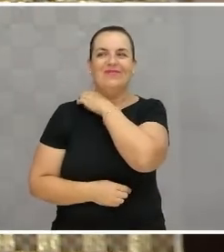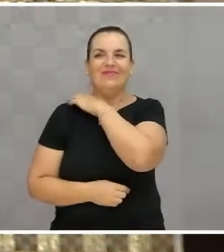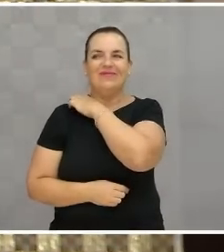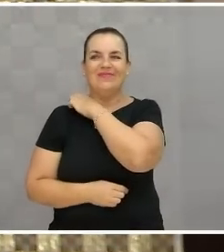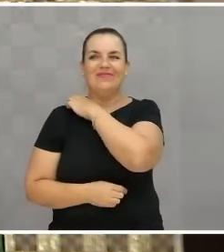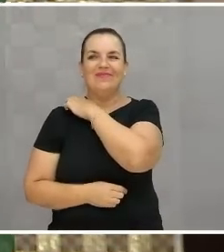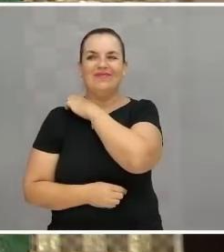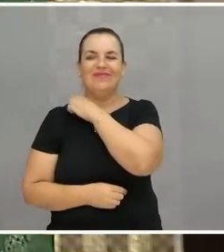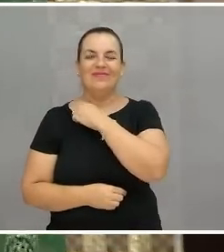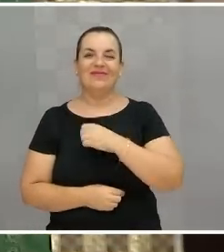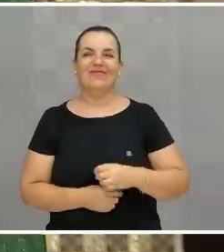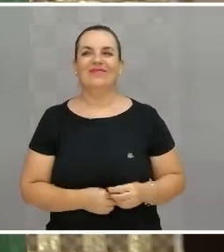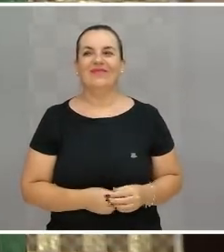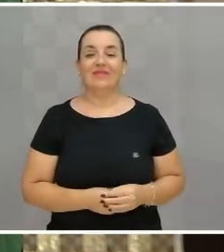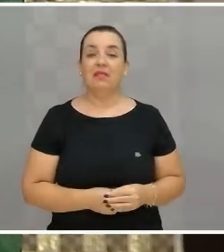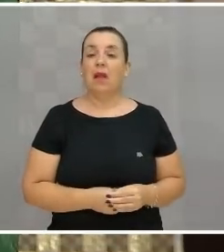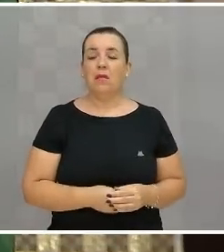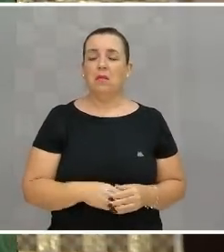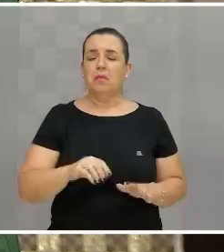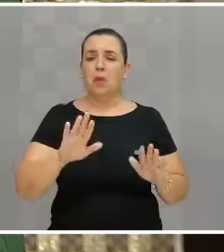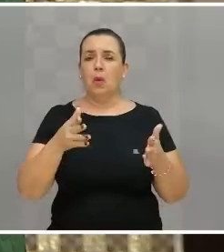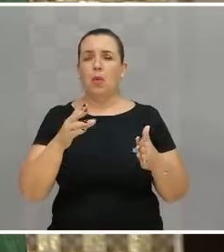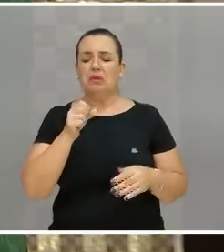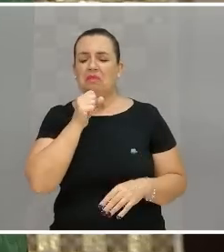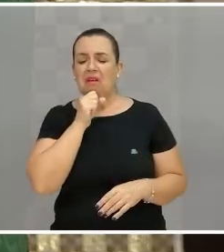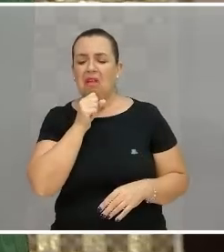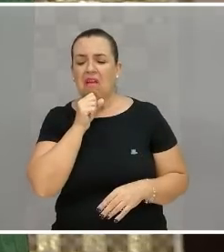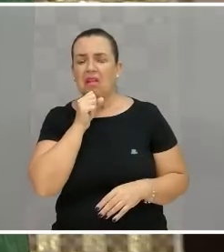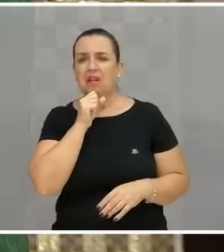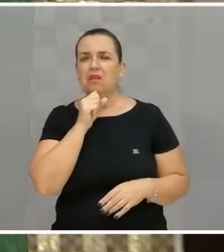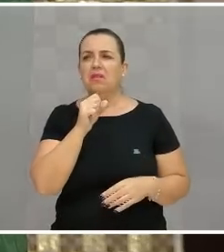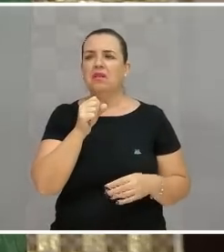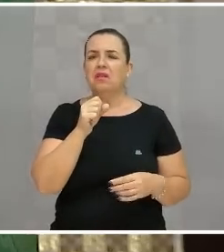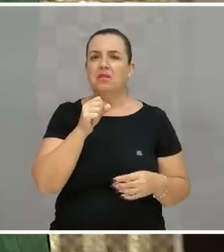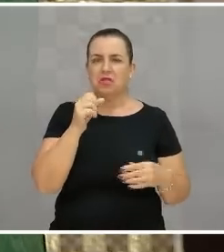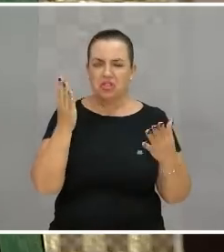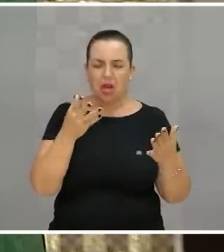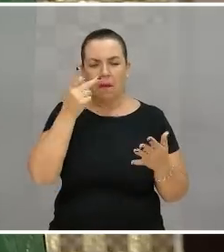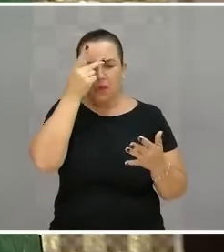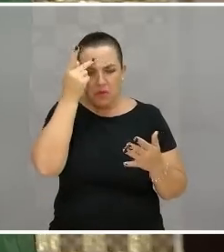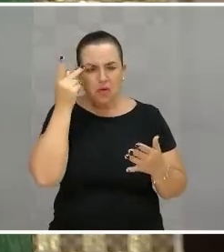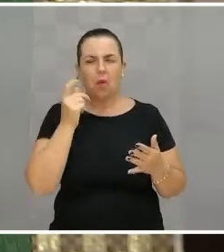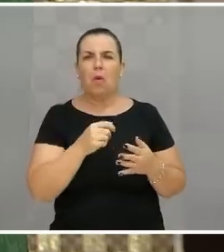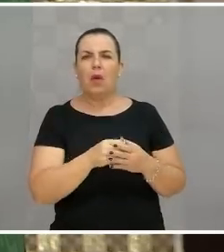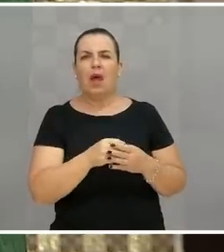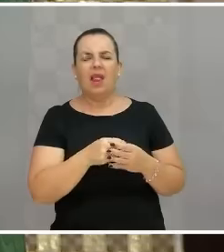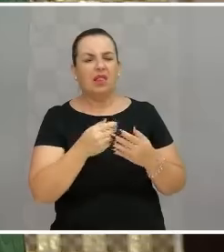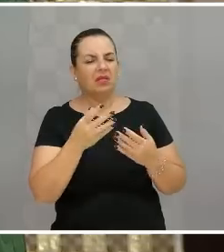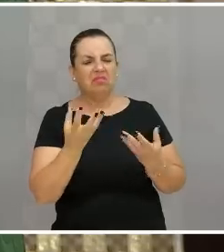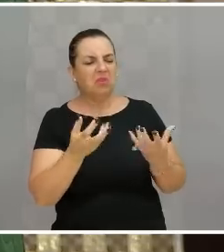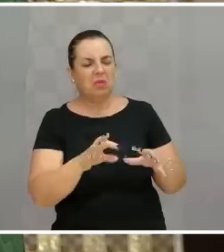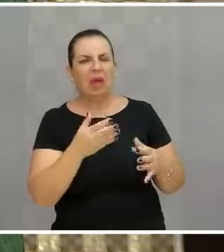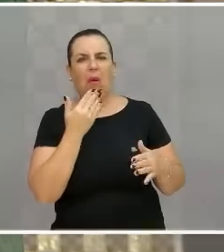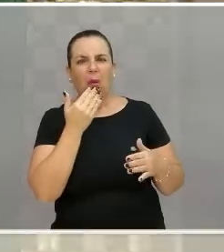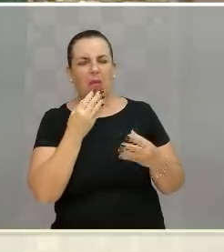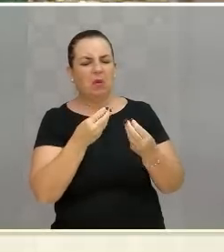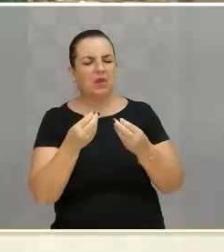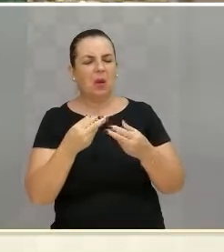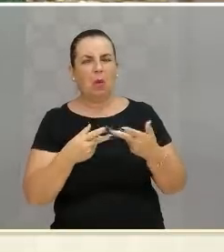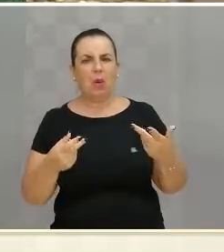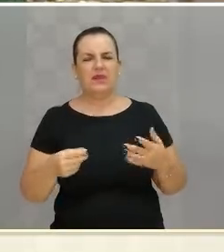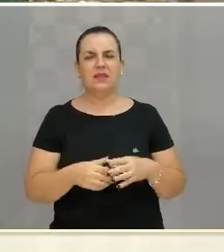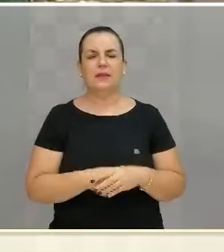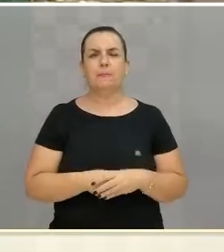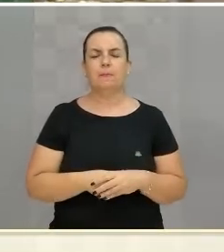vê tanta coisa boa, não tem tanta fome, é verdade isso? Nem pode comer tanta coisa que faz mal. Aí você